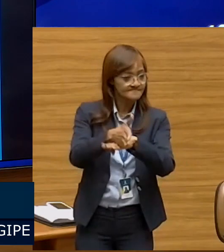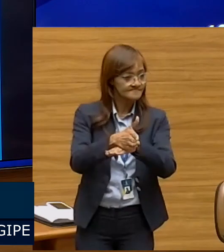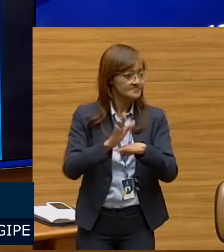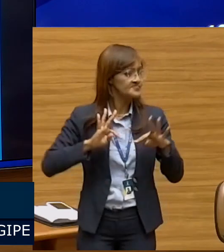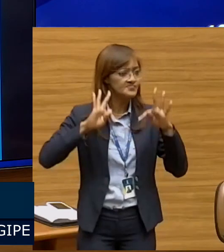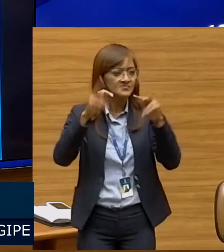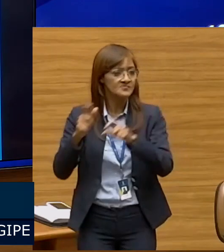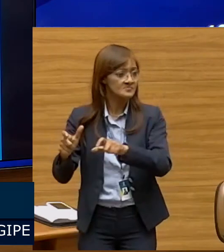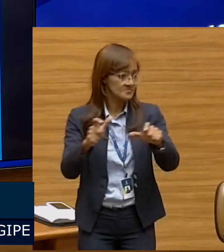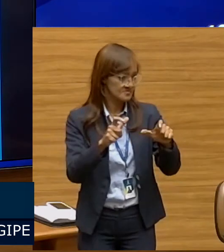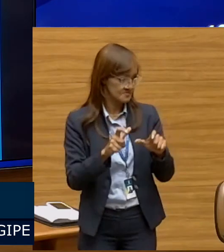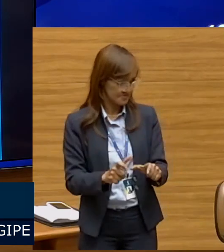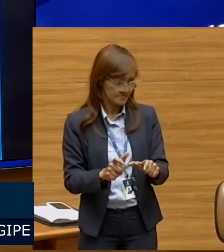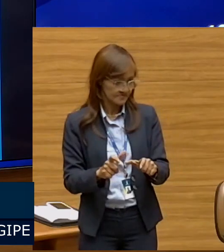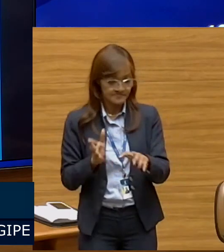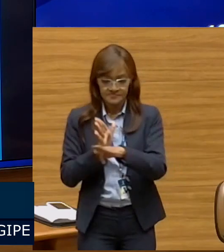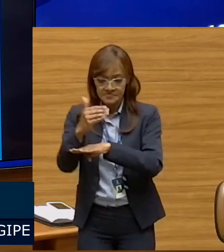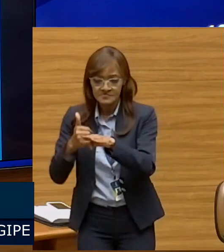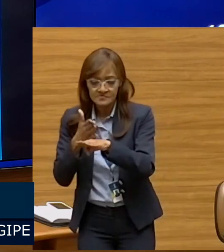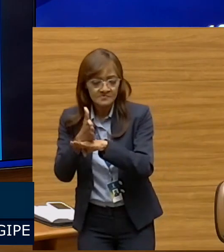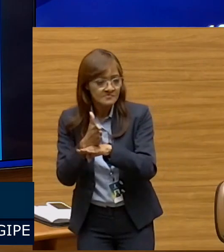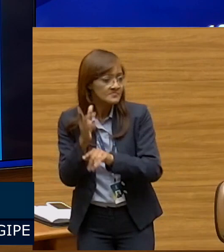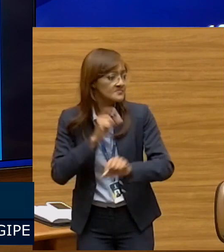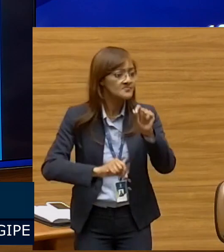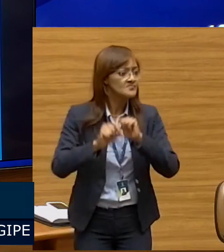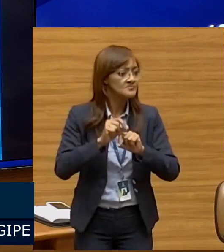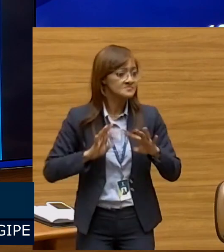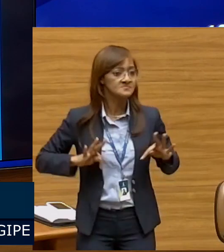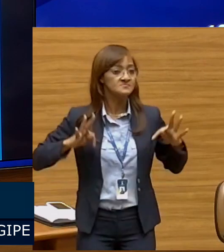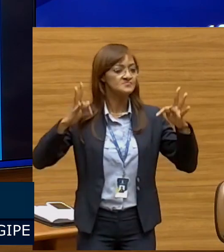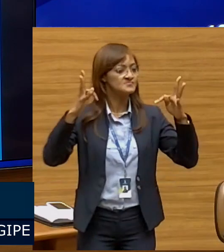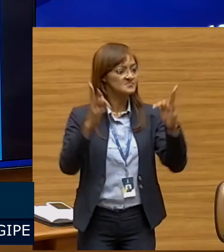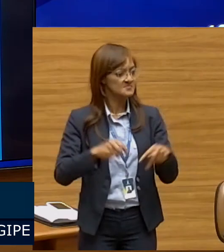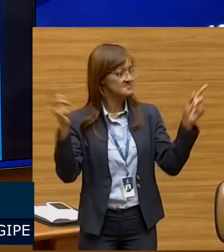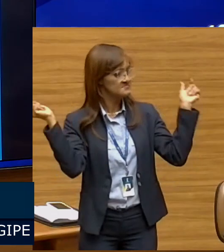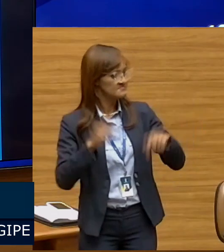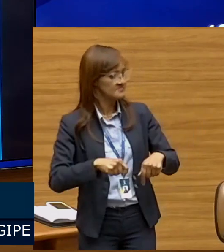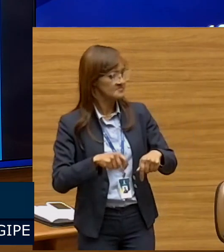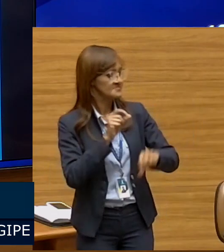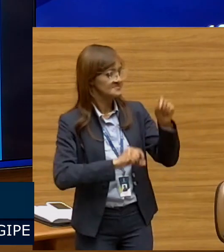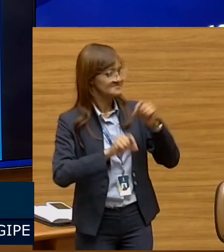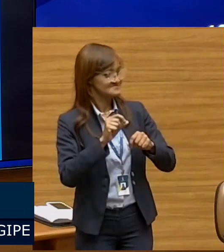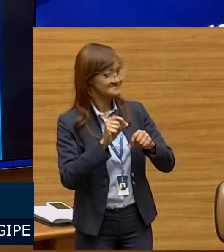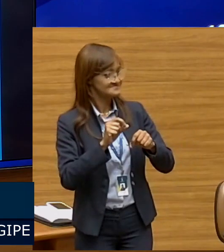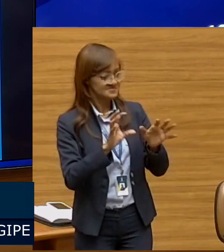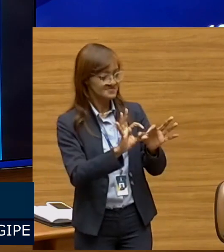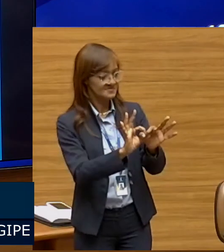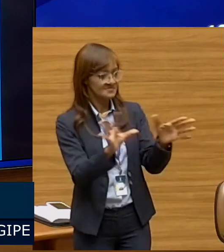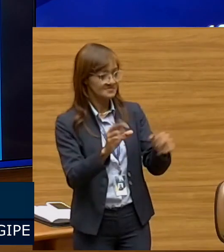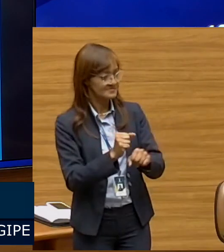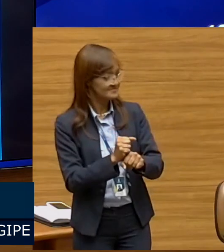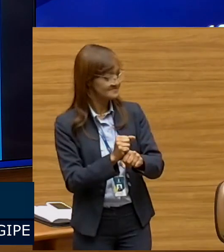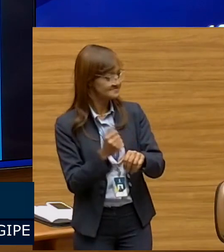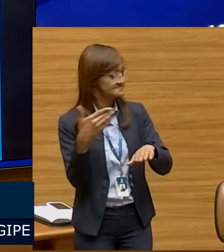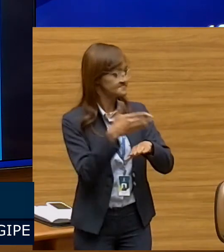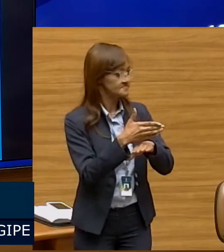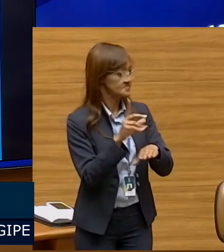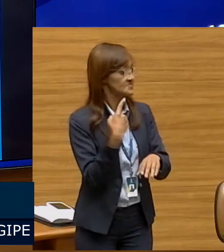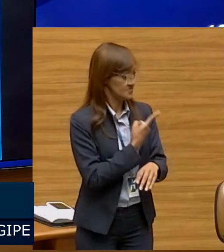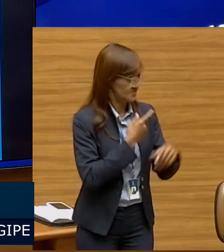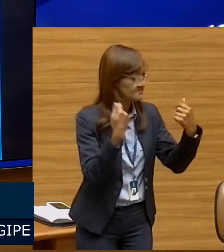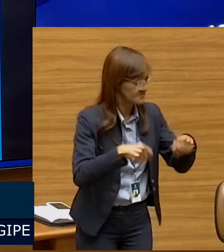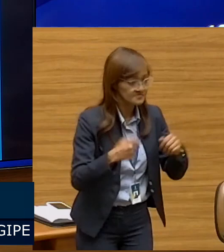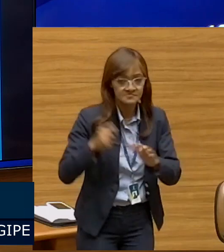dos espaços. A acessibilidade vem do latim accessibilitas, que diz livre acesso. Então, a gente precisa garantir esse